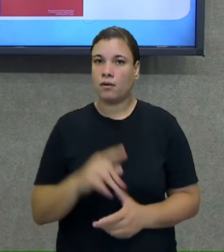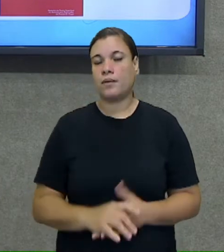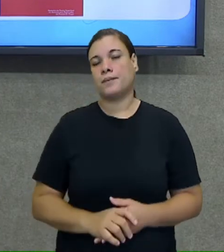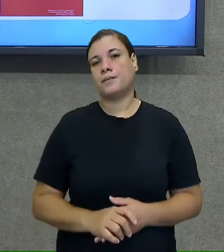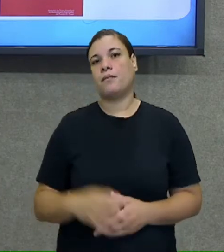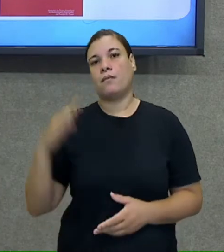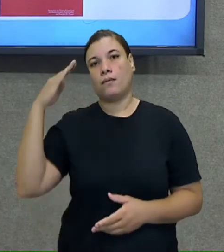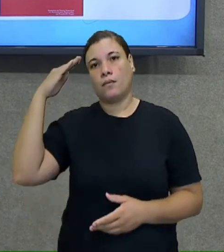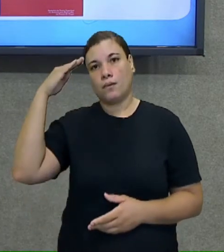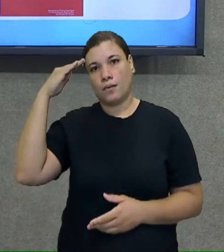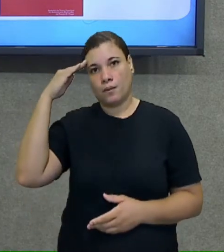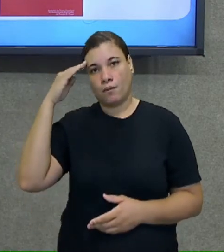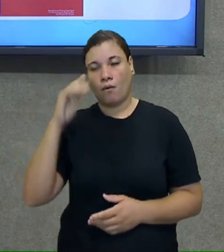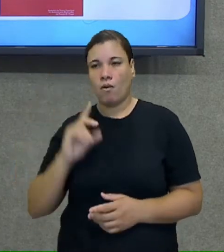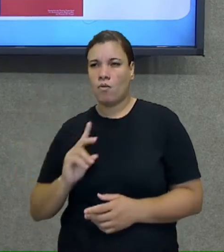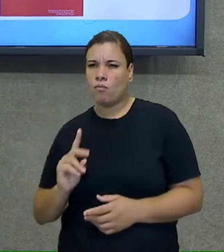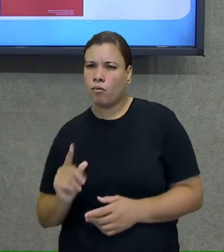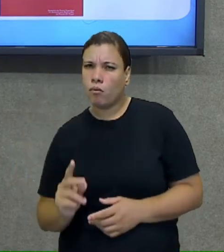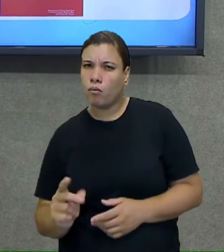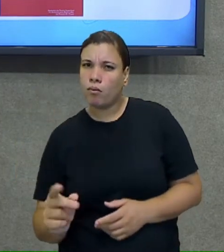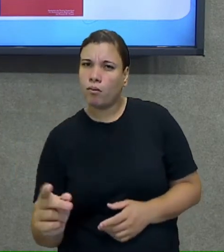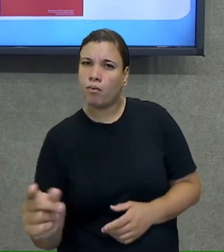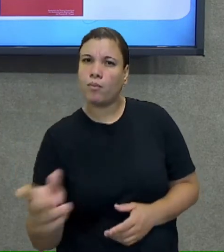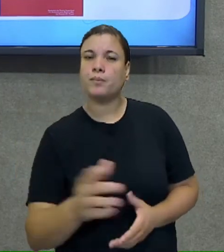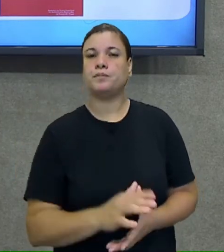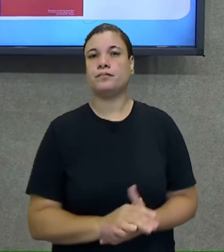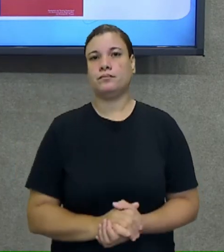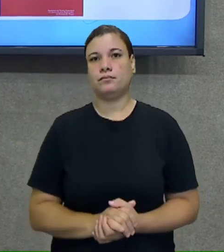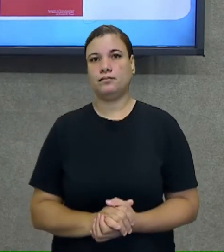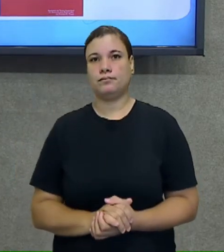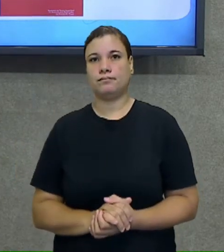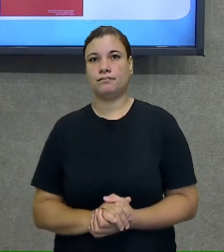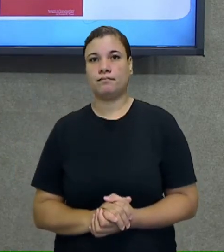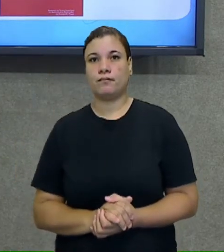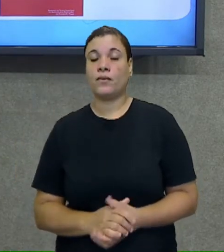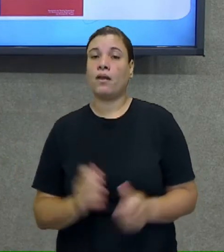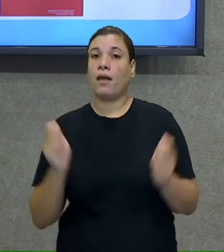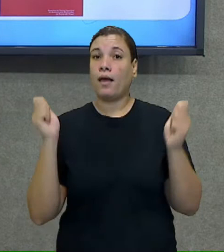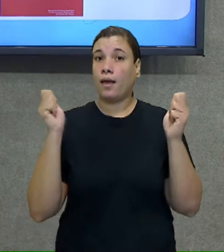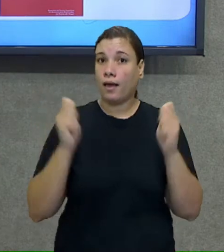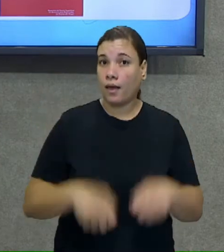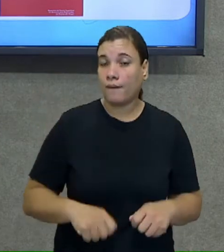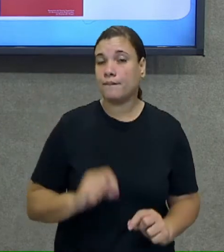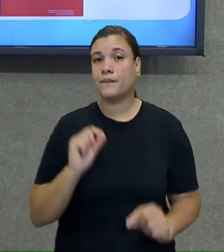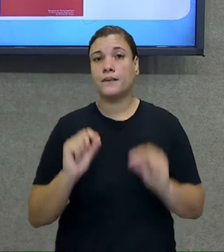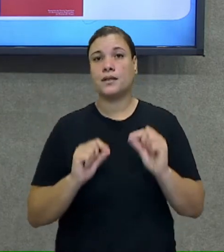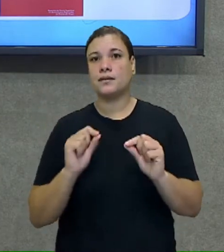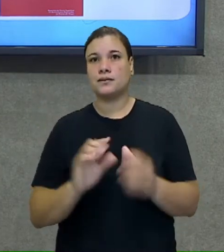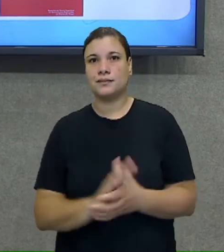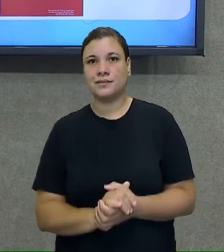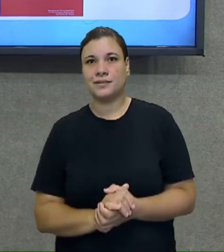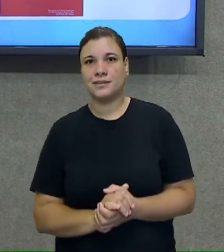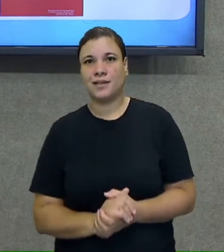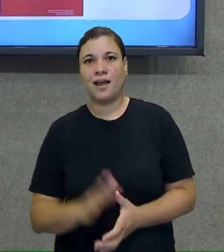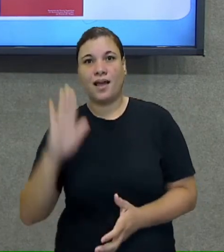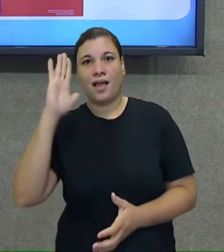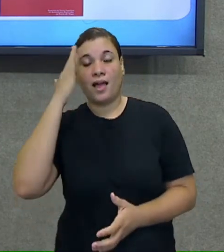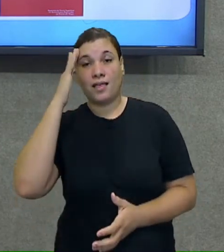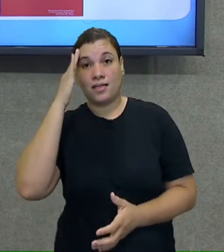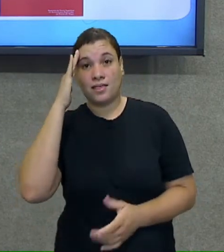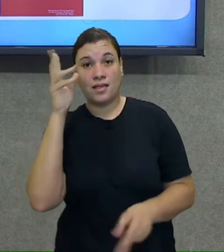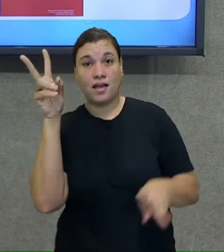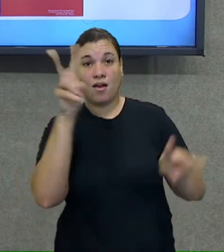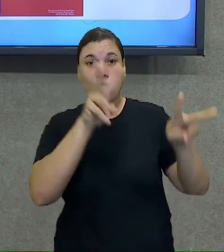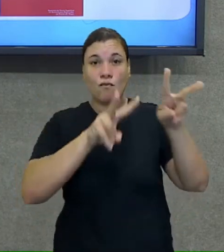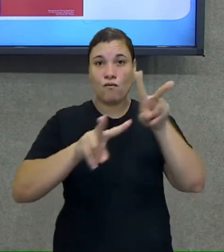A vantagem do infográfico é a sua capacidade de ser personalizado visualmente de acordo